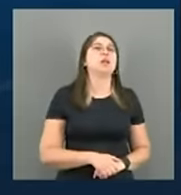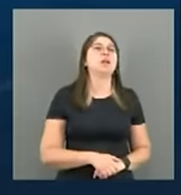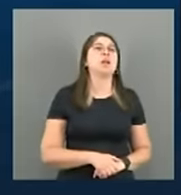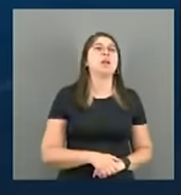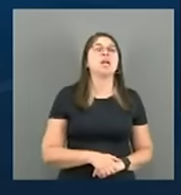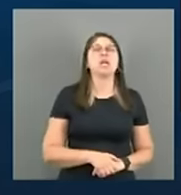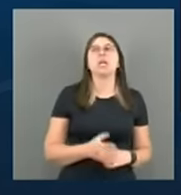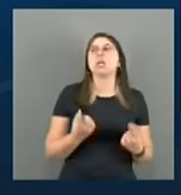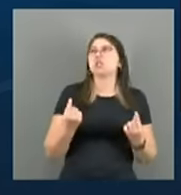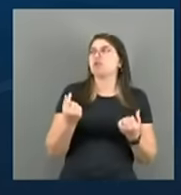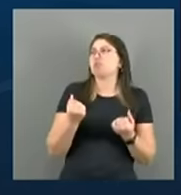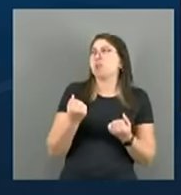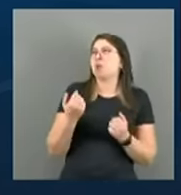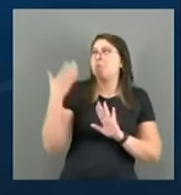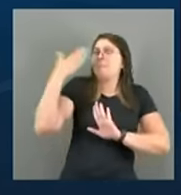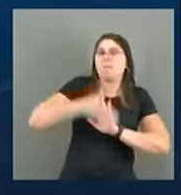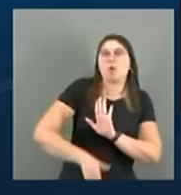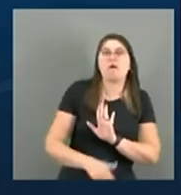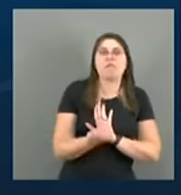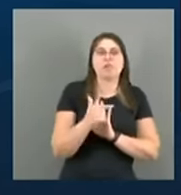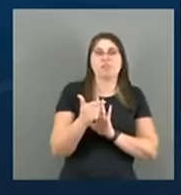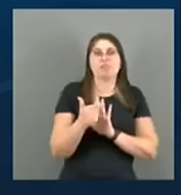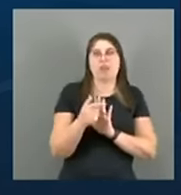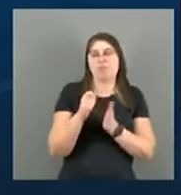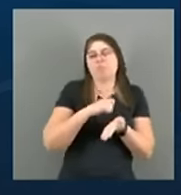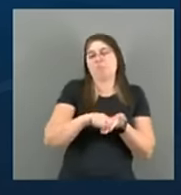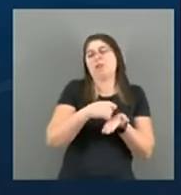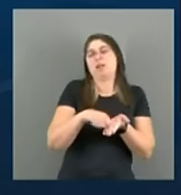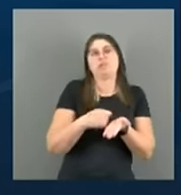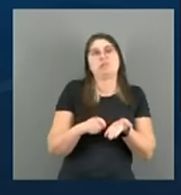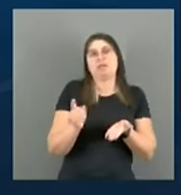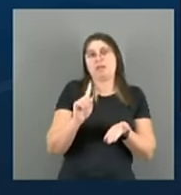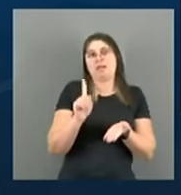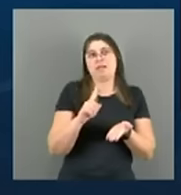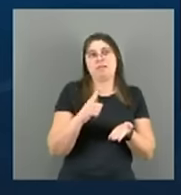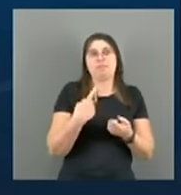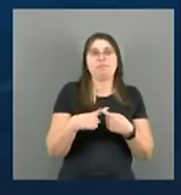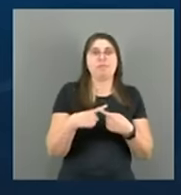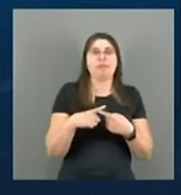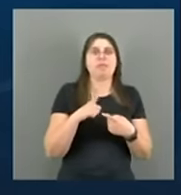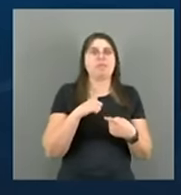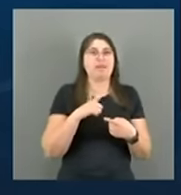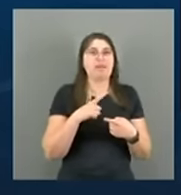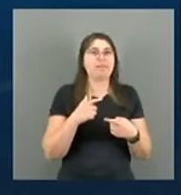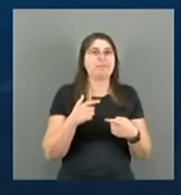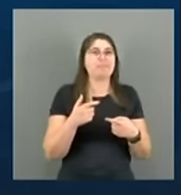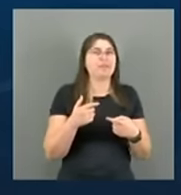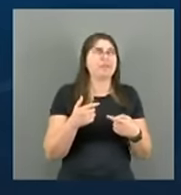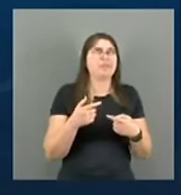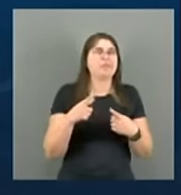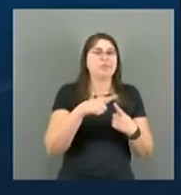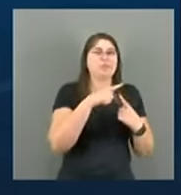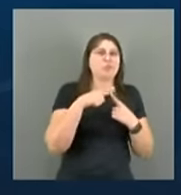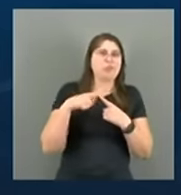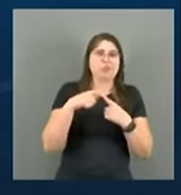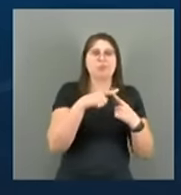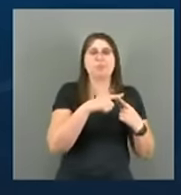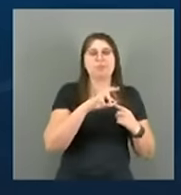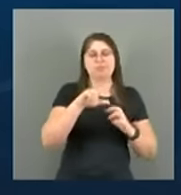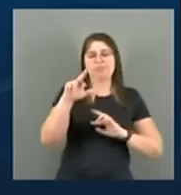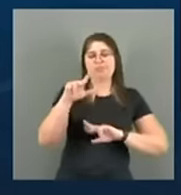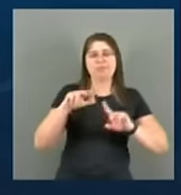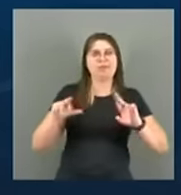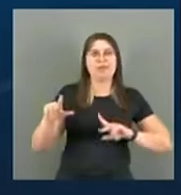aqui de dinheiro que ele pegou, porque eu não passo comprovante, mano. Até porque a gente sabe como funciona, como eu te falei, Bacen. Hoje a gente tem várias formas aí, com